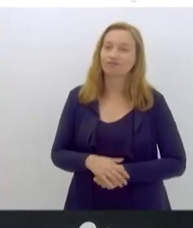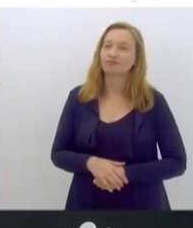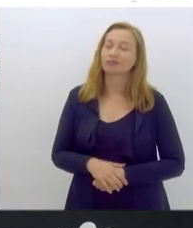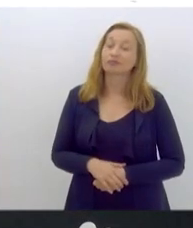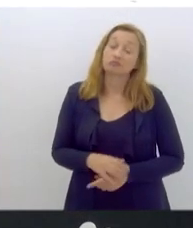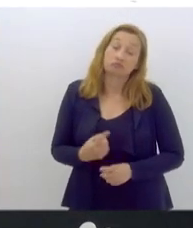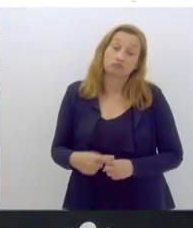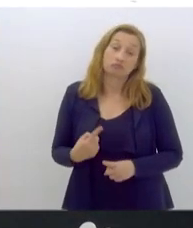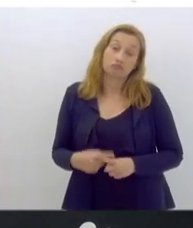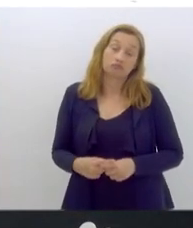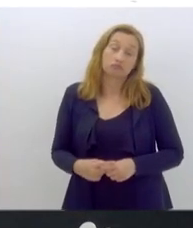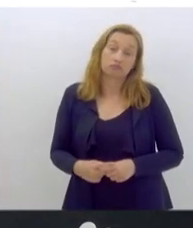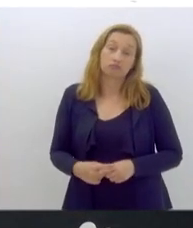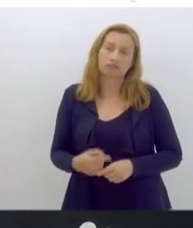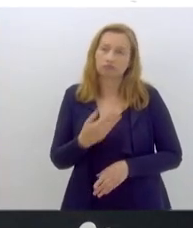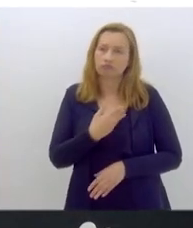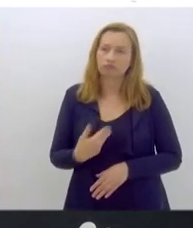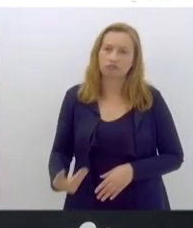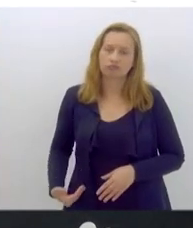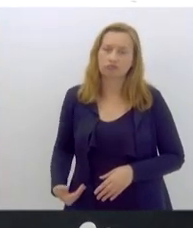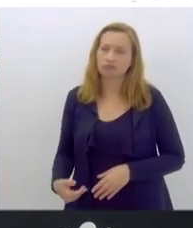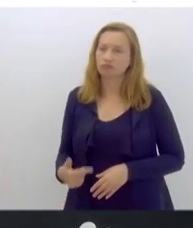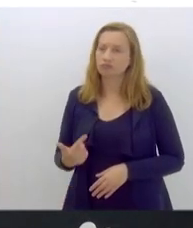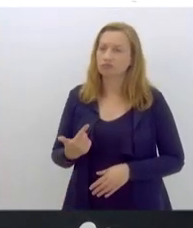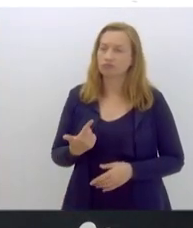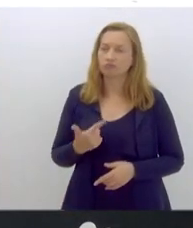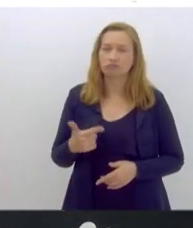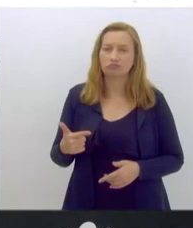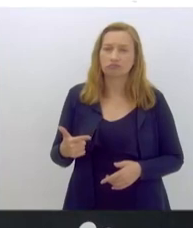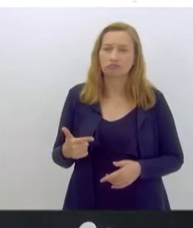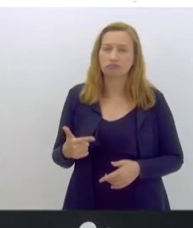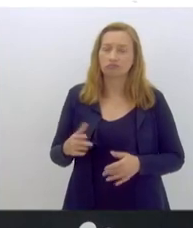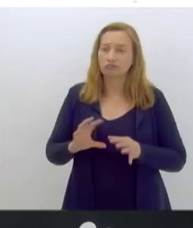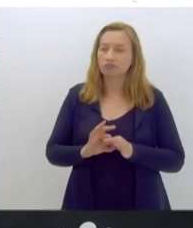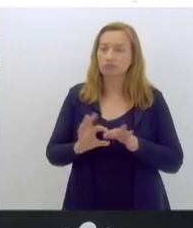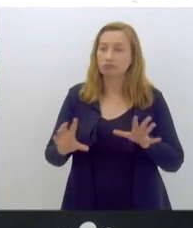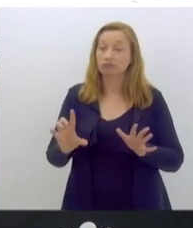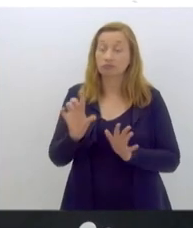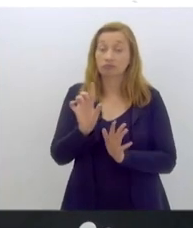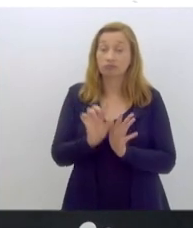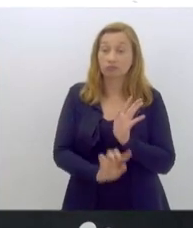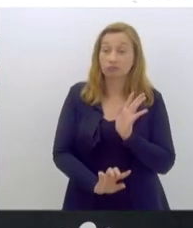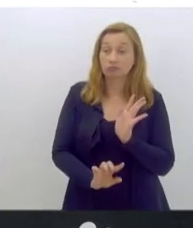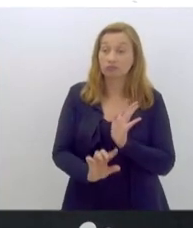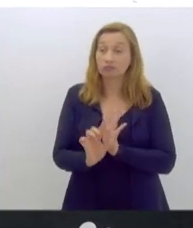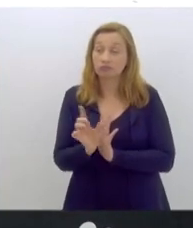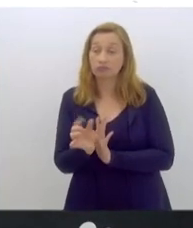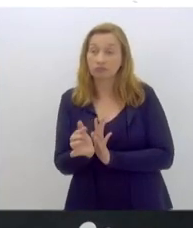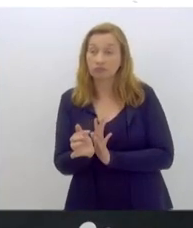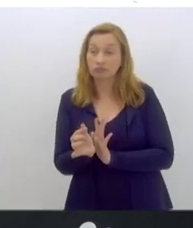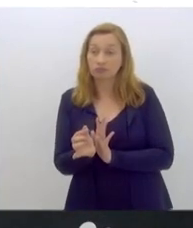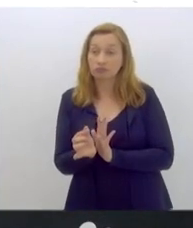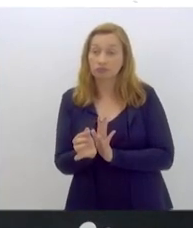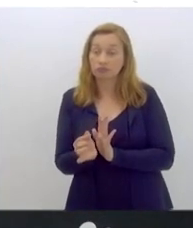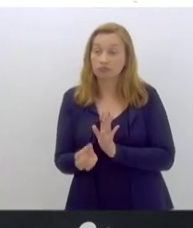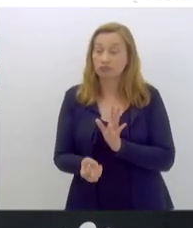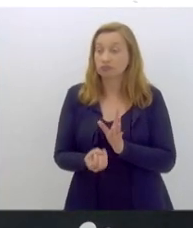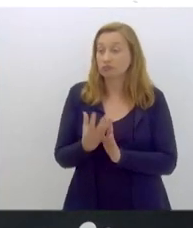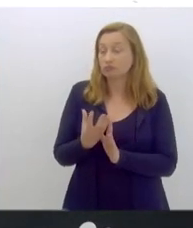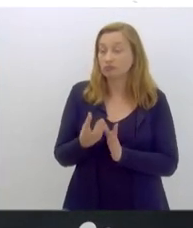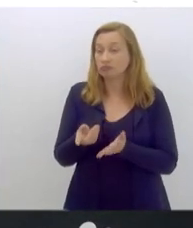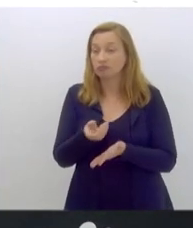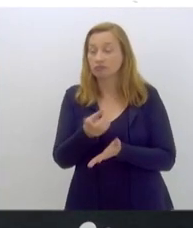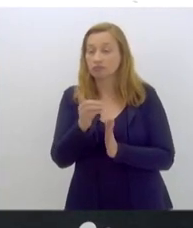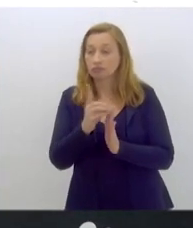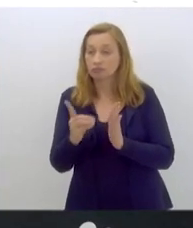porque o governador não tem autoridade de reduzir alíquota por decreto e